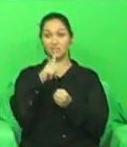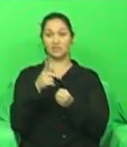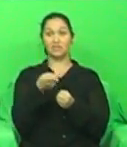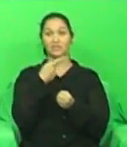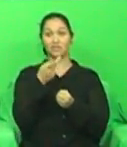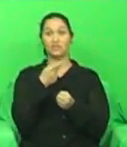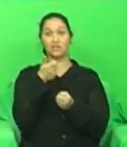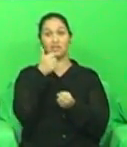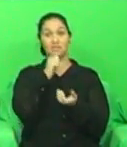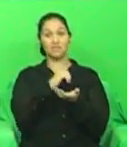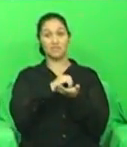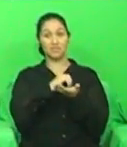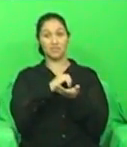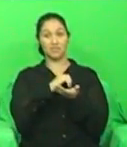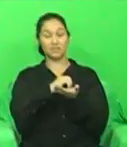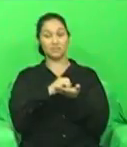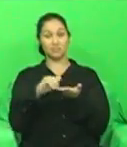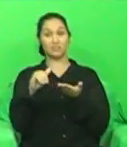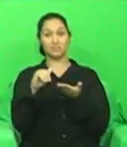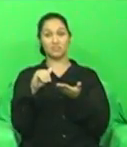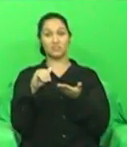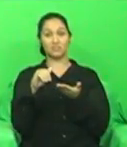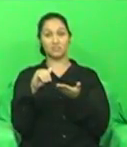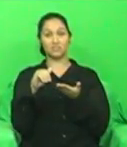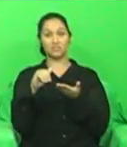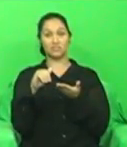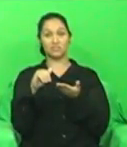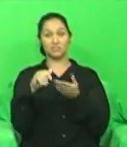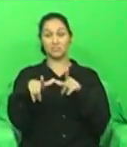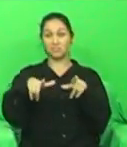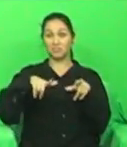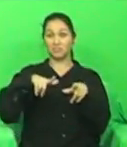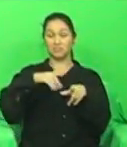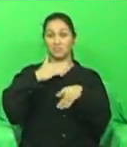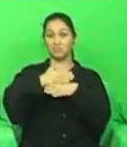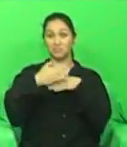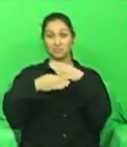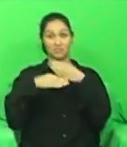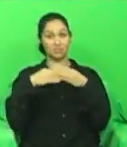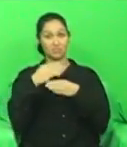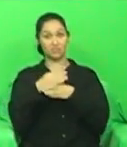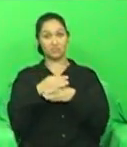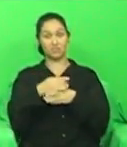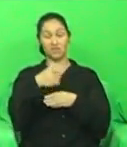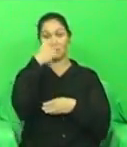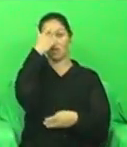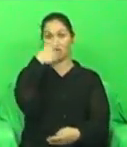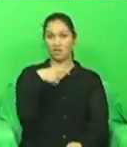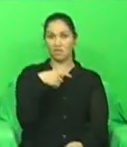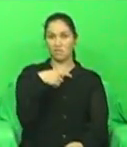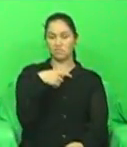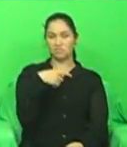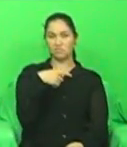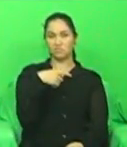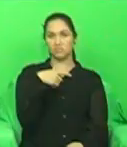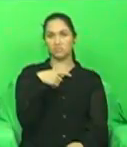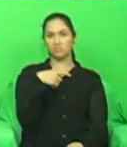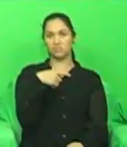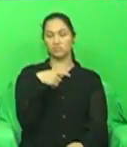há uma determinação estranha que eu vou me certificar de que os nossos assessores